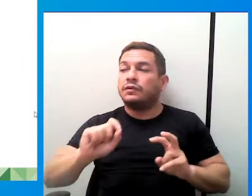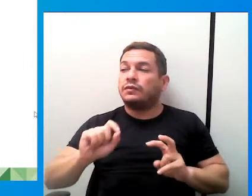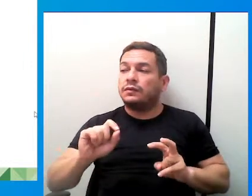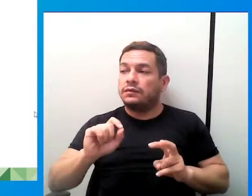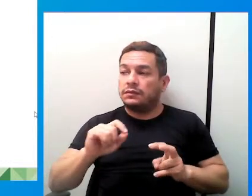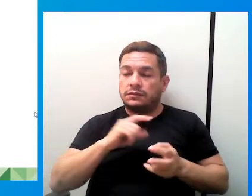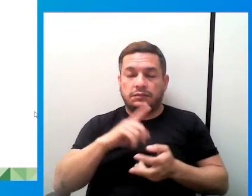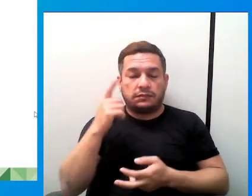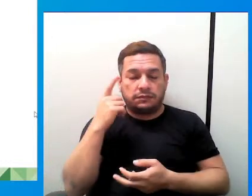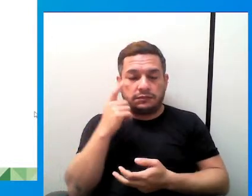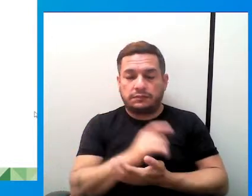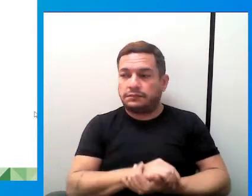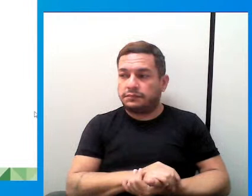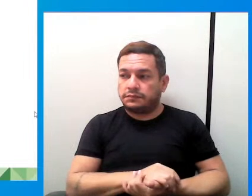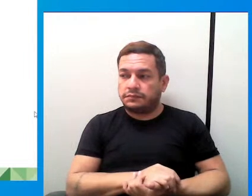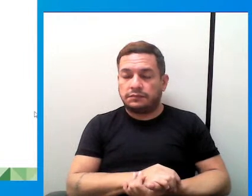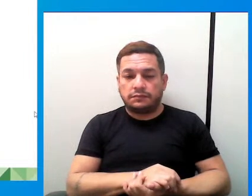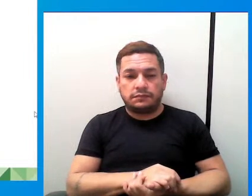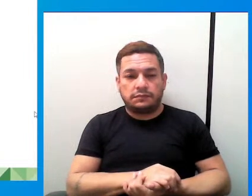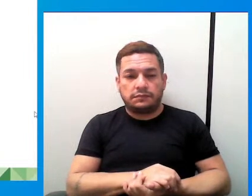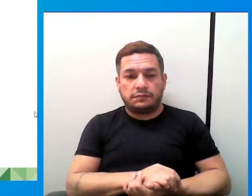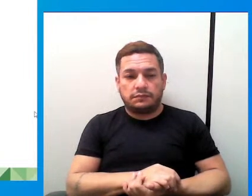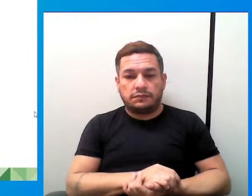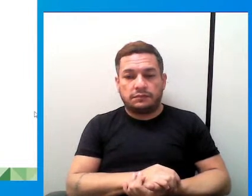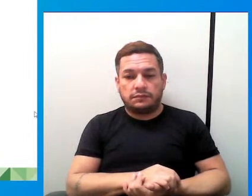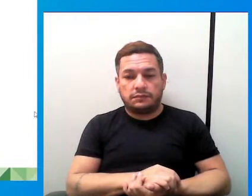nessa matriz